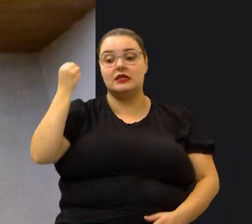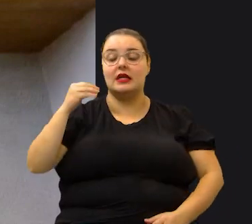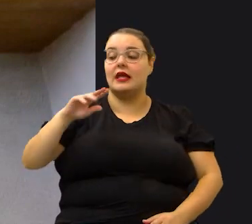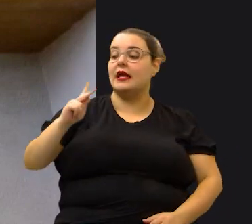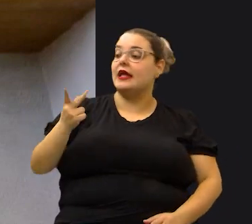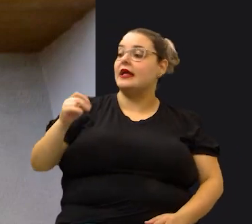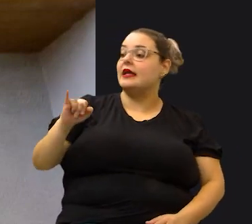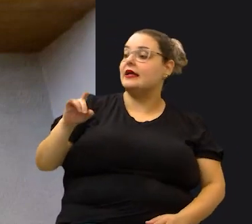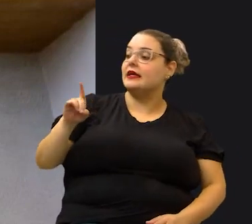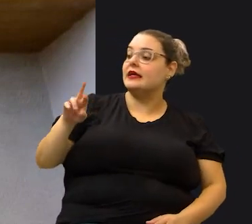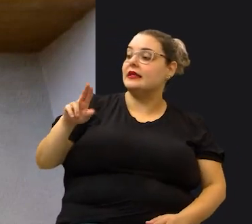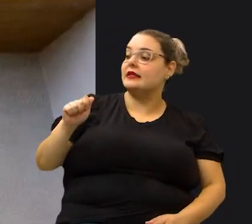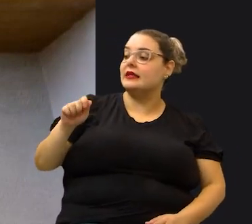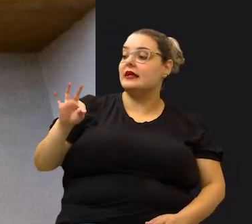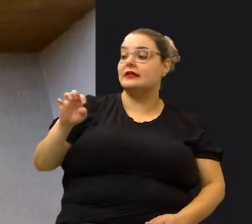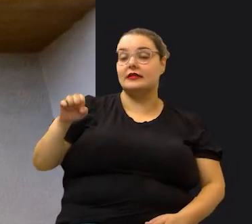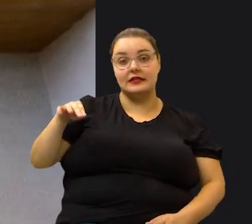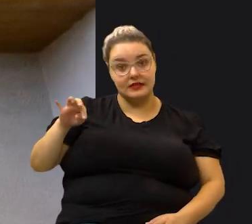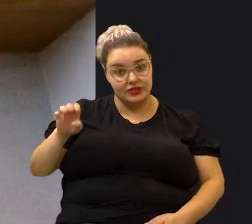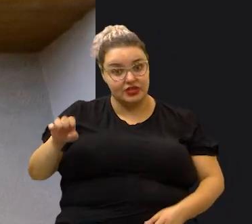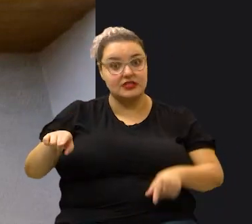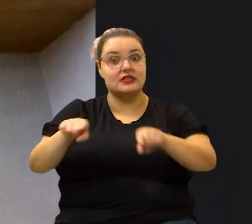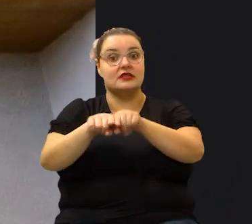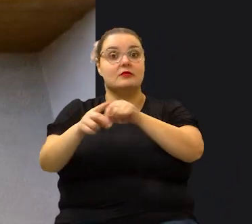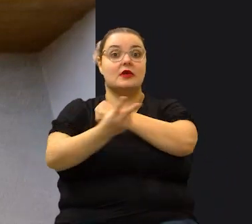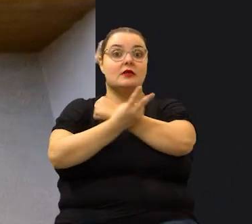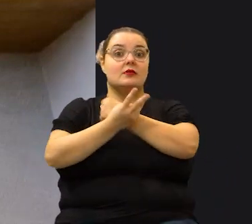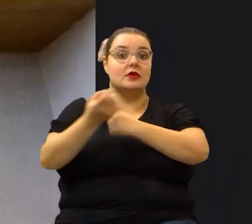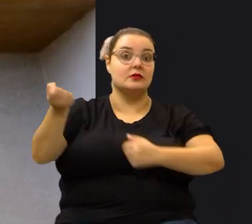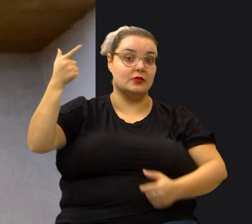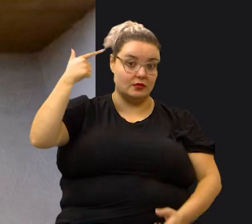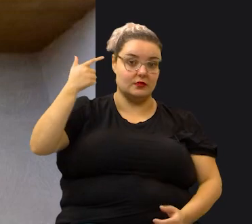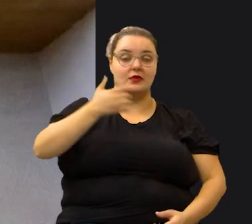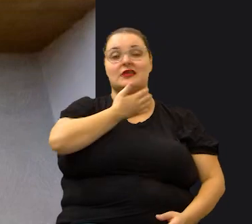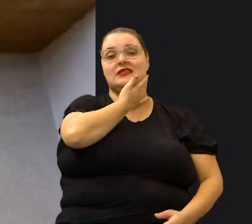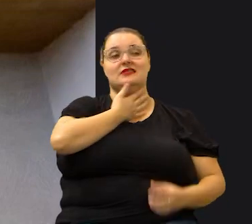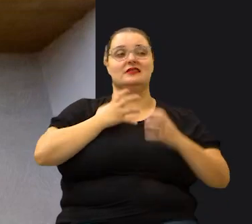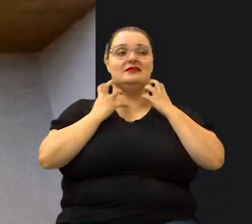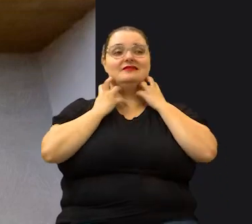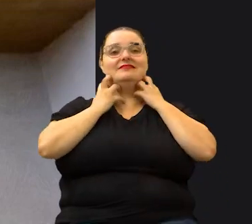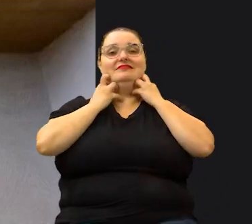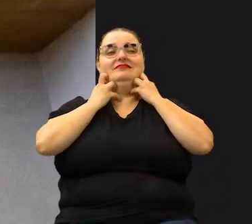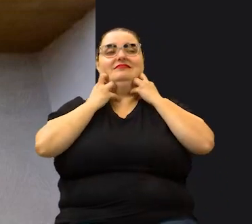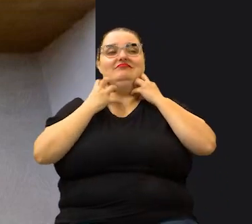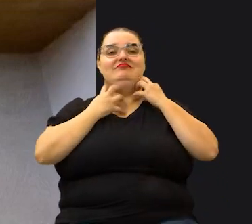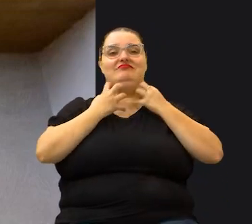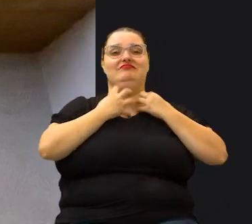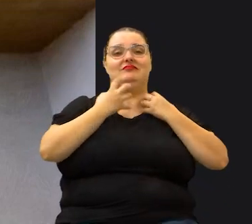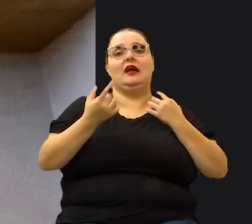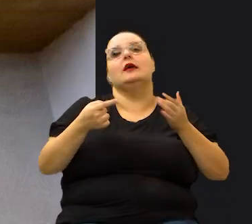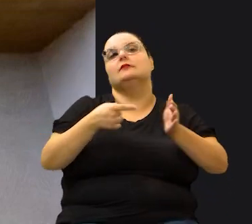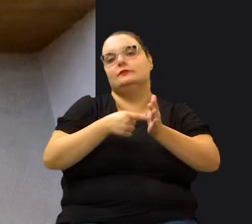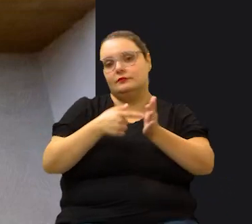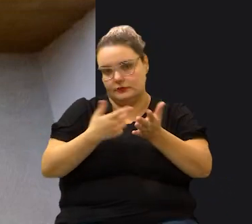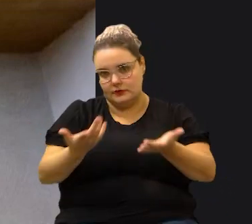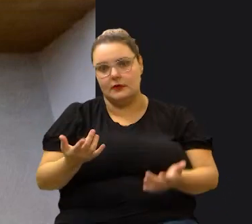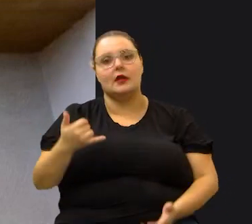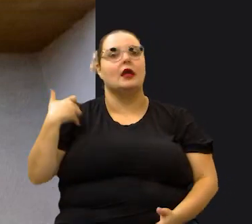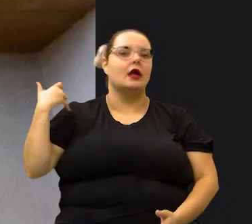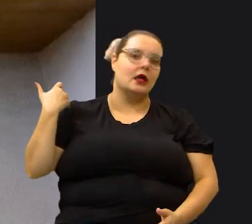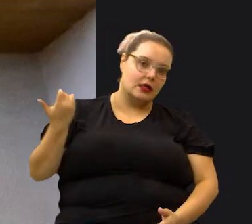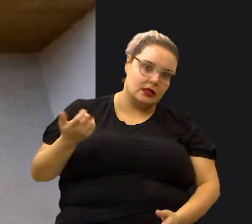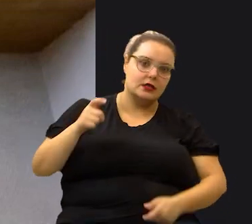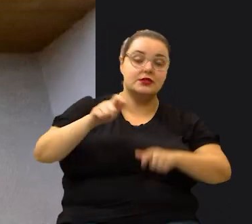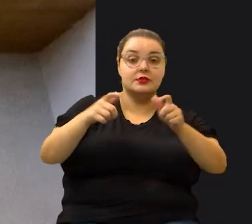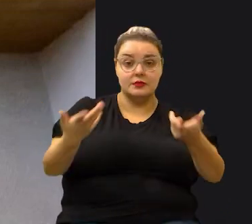usar hidratantes e protetores na região do pescoço, cuida muito do rosto e às vezes aquele pescoço fica bem marcando, muitas vezes denunciando a idade